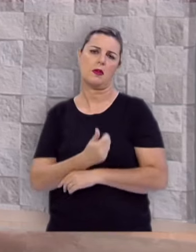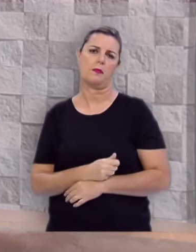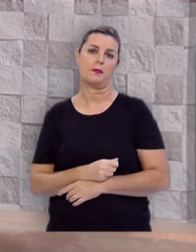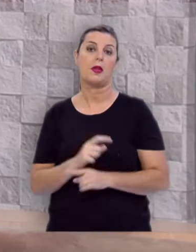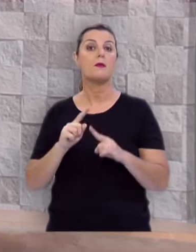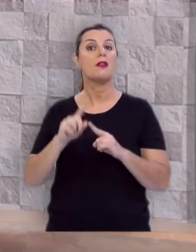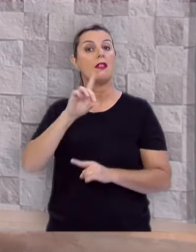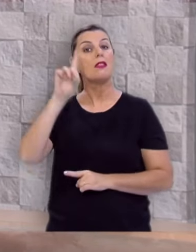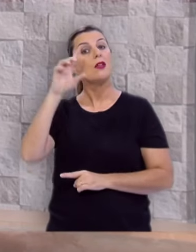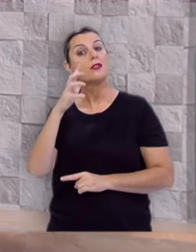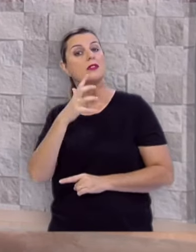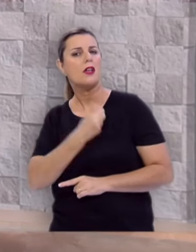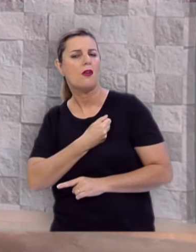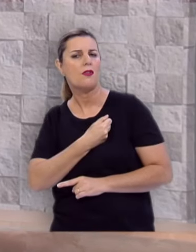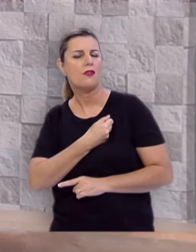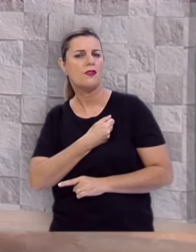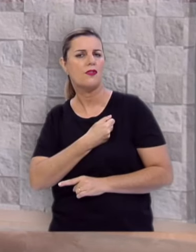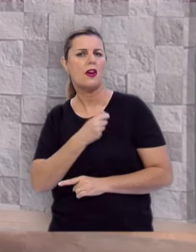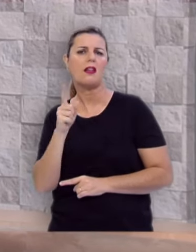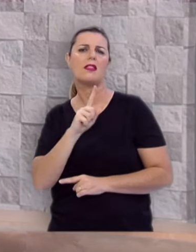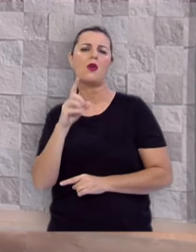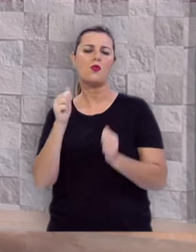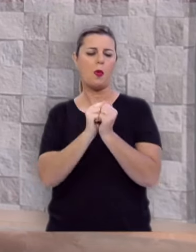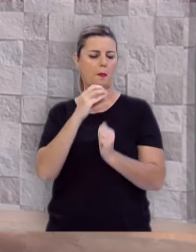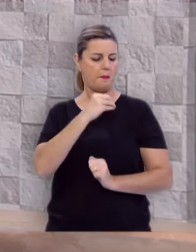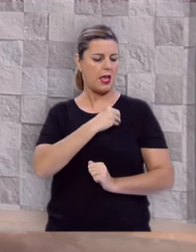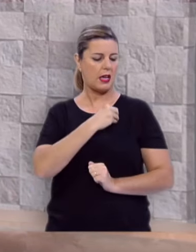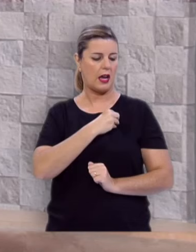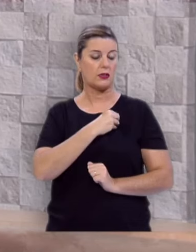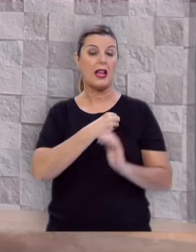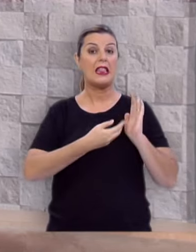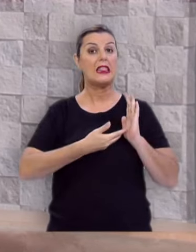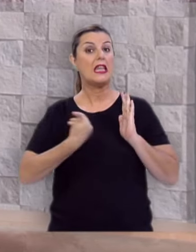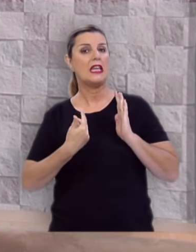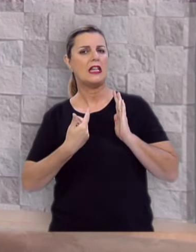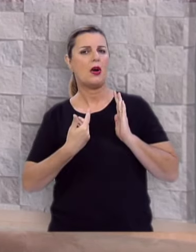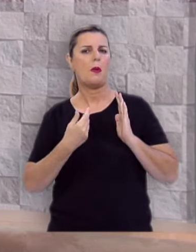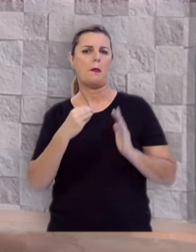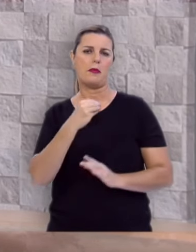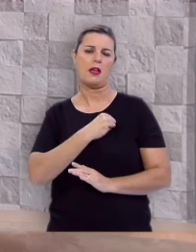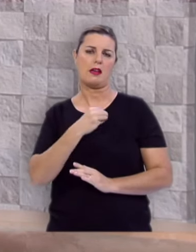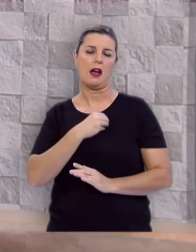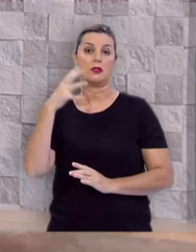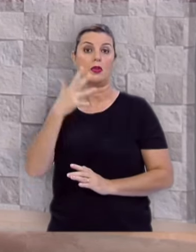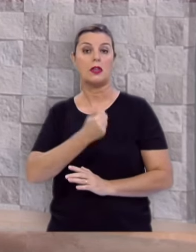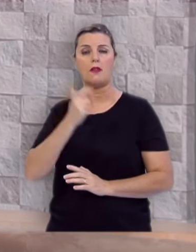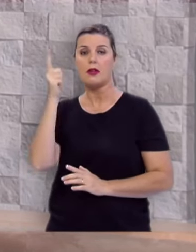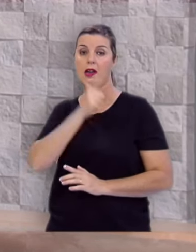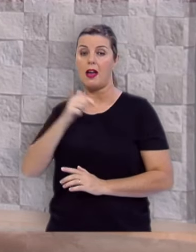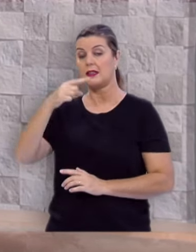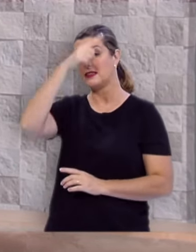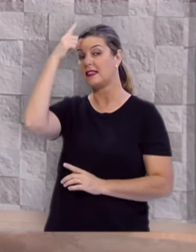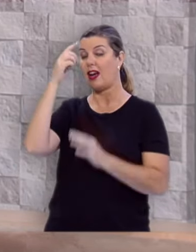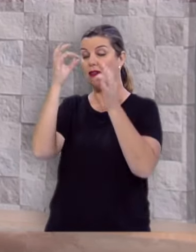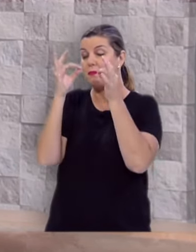salvos, porque Deus nos salva não no pecado, Deus nos salva do pecado. Deus nos salva para sermos santos